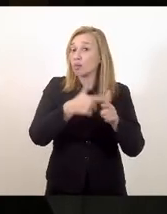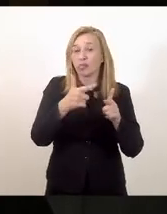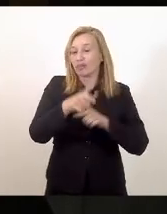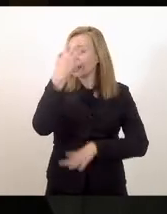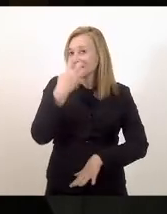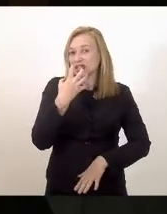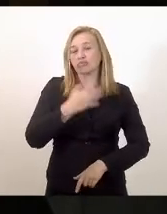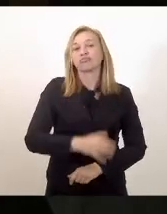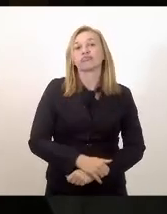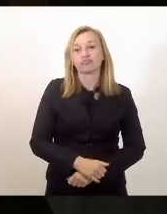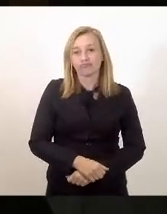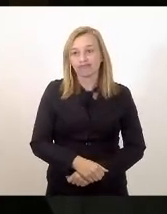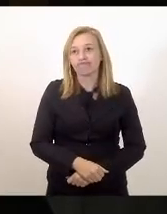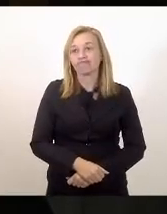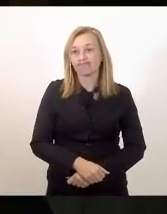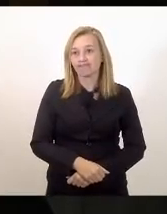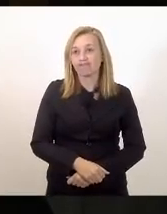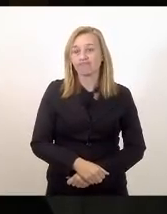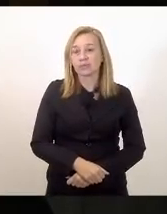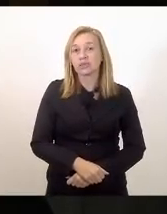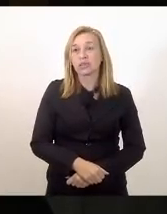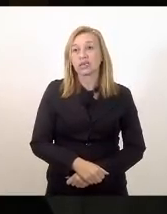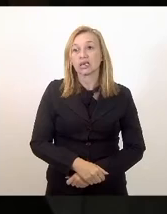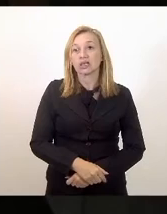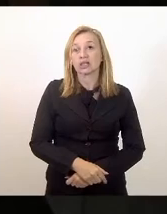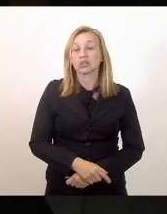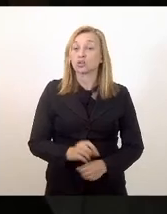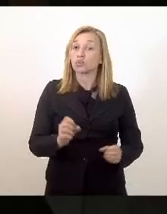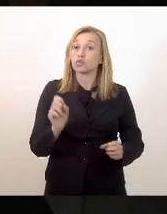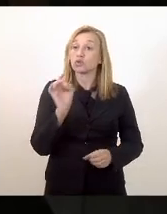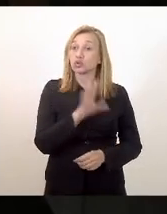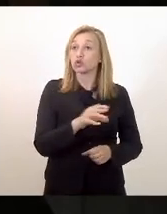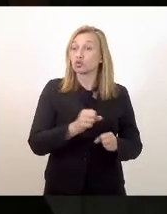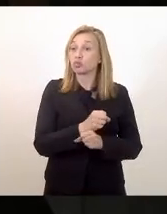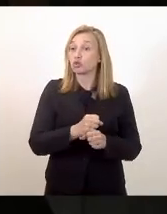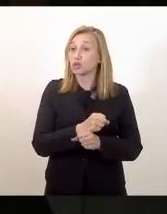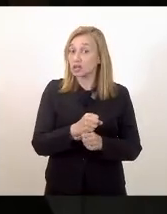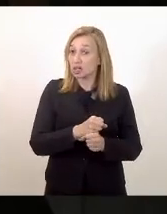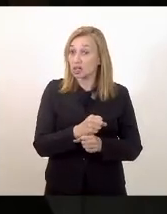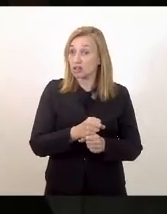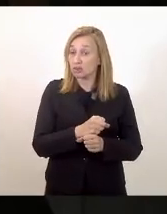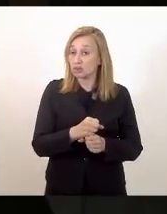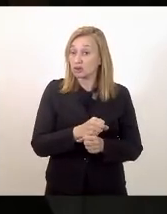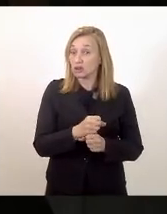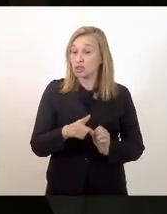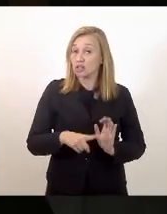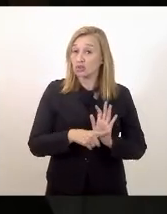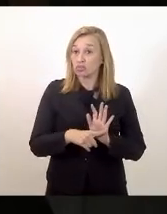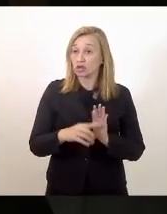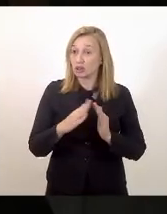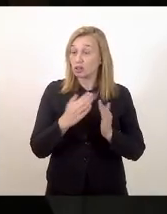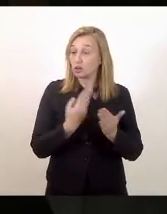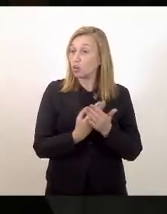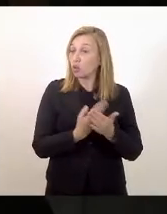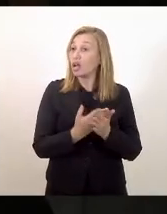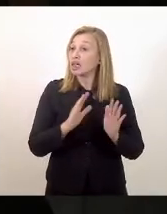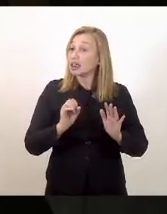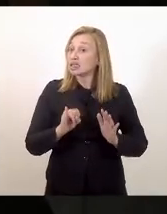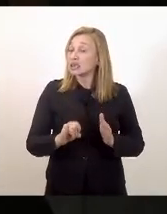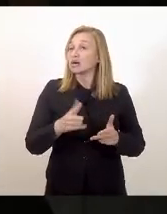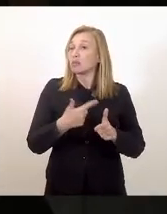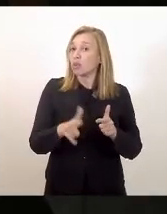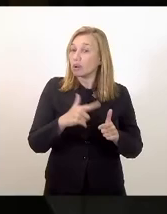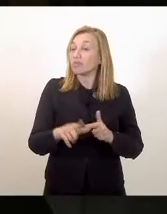grave. A gente vinha numa tendência nos últimos anos de climatizar as escolas. Então, se tinha um problema